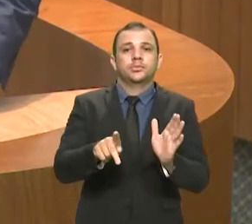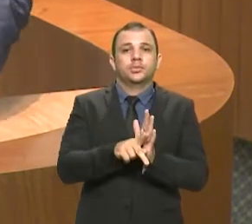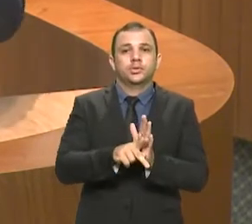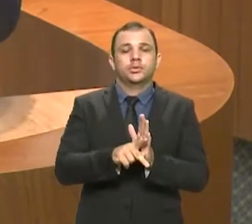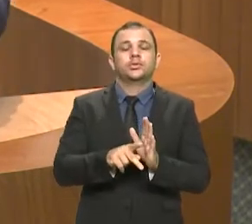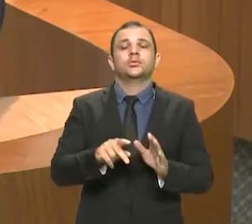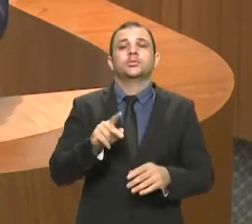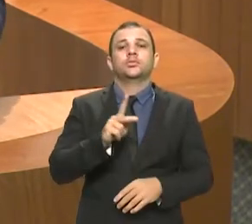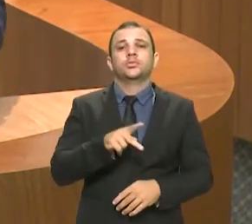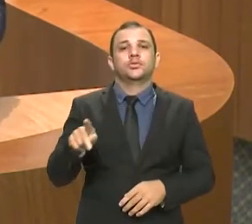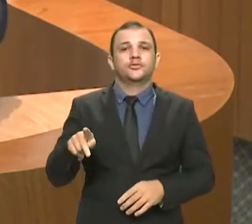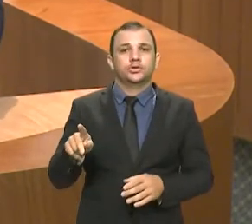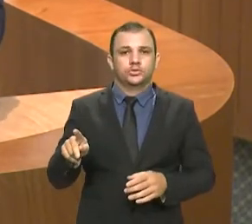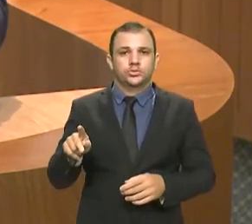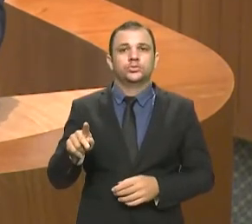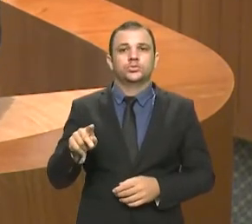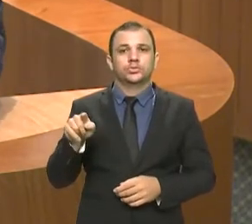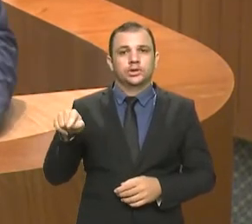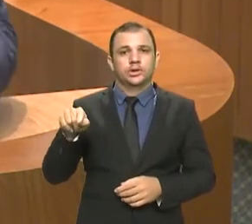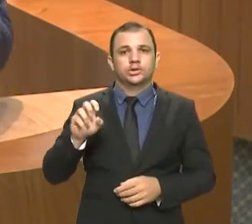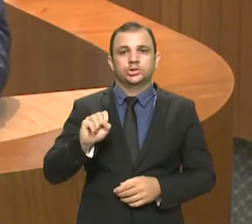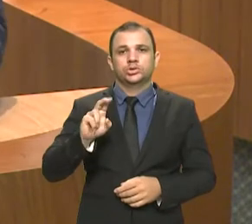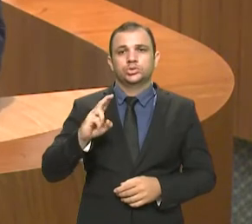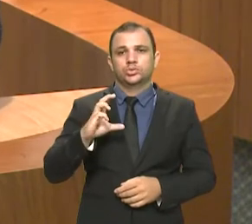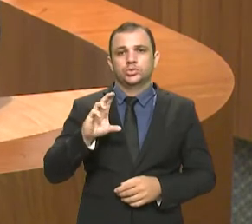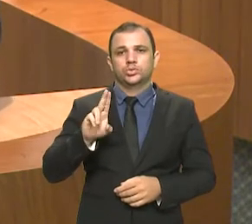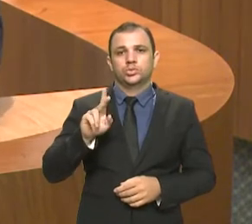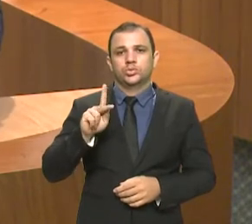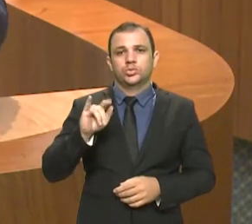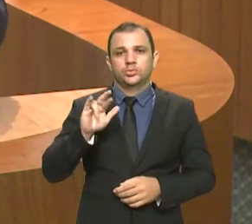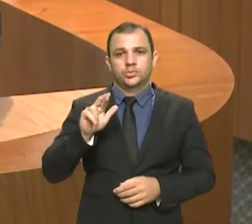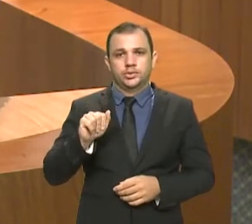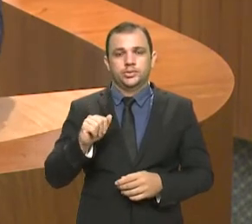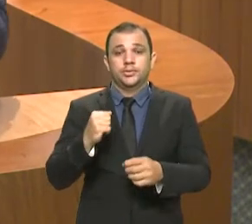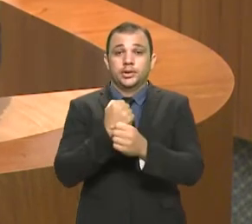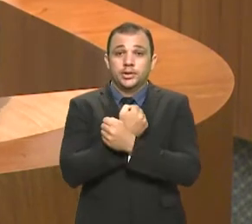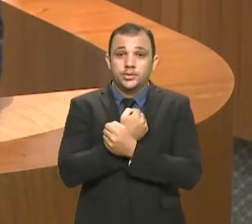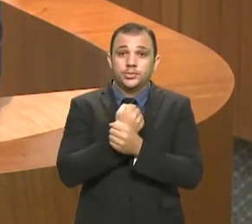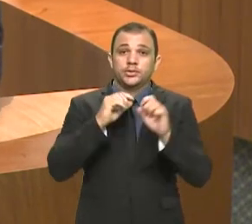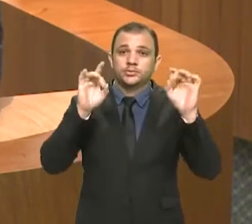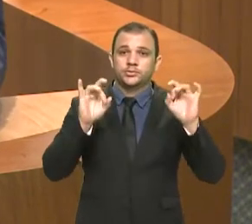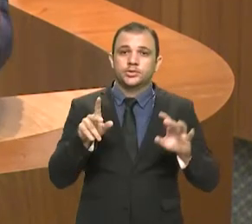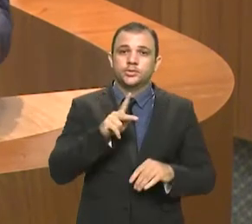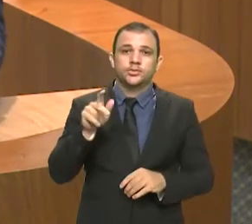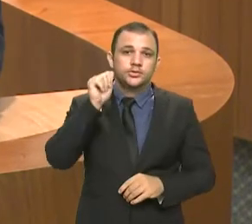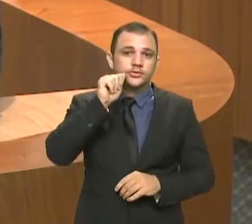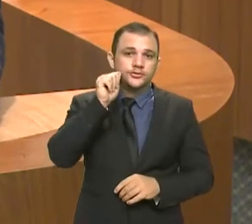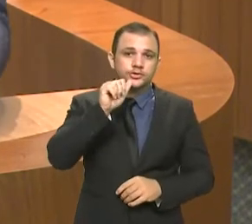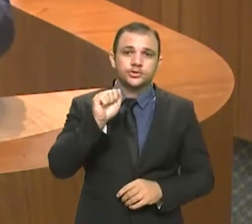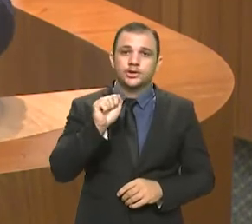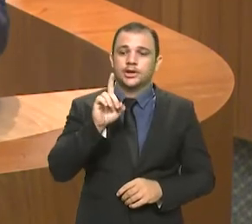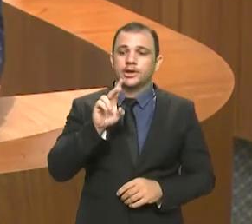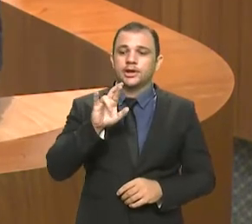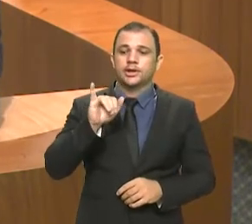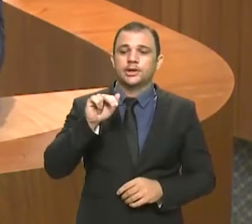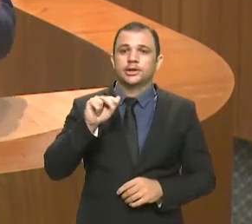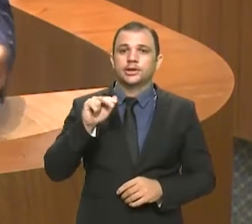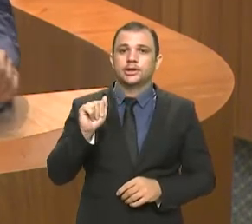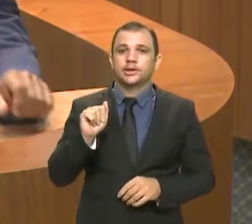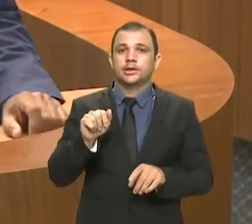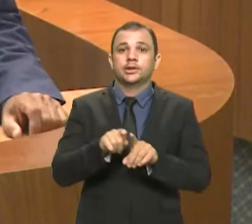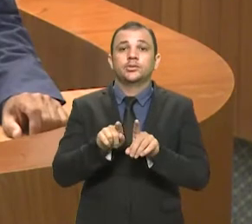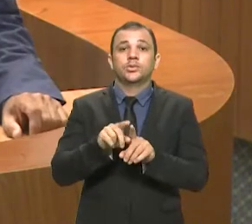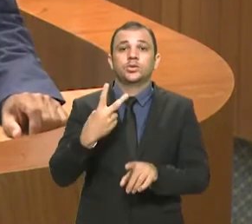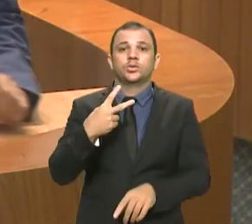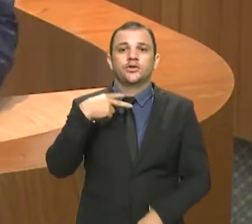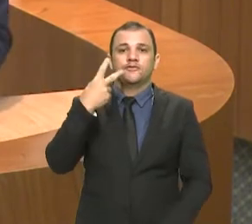do Riachão. Um abraço especial à professora Adriana e um abraço especial a duas vereadoras lutadoras, guerreiras,